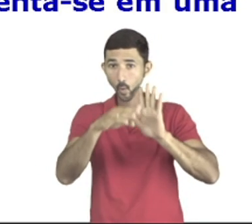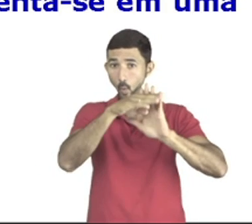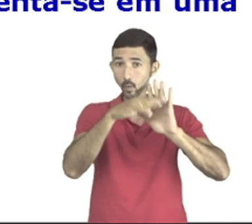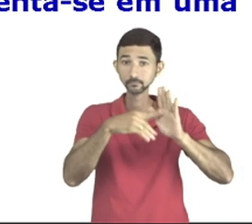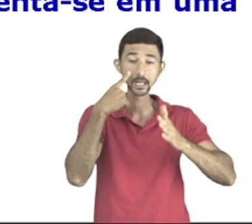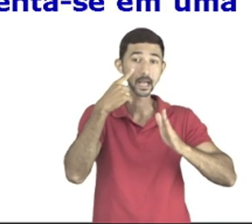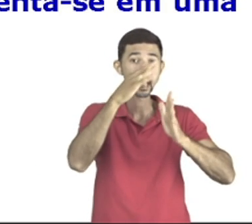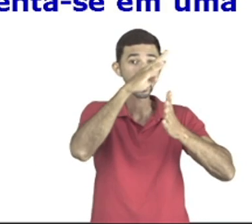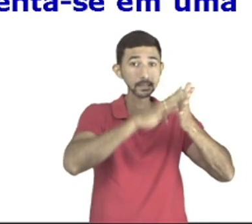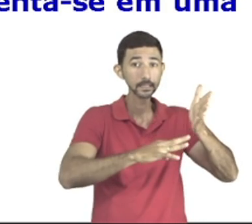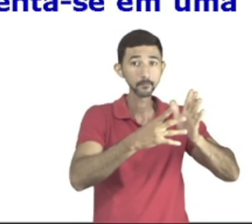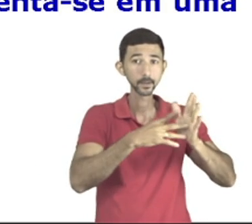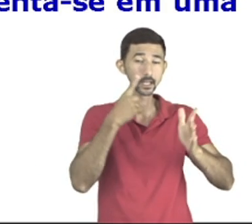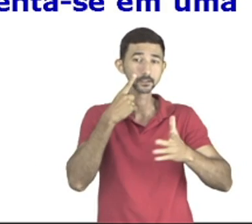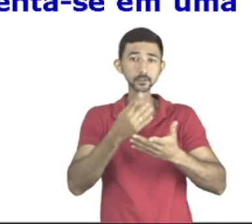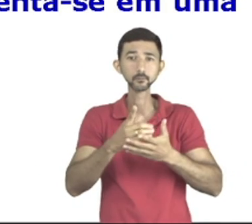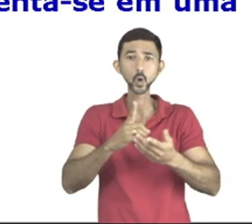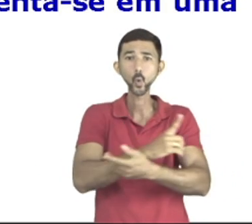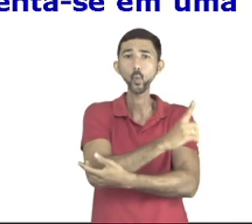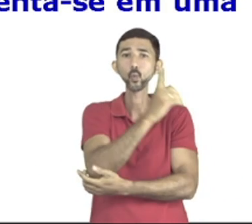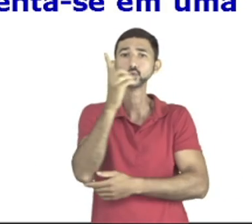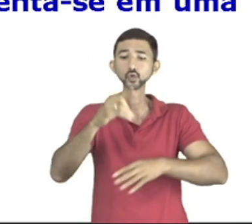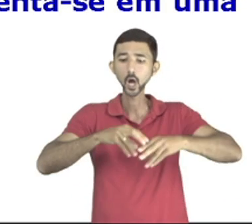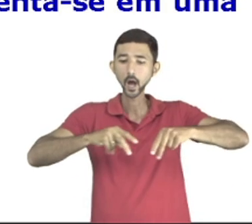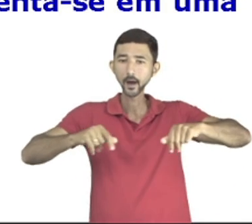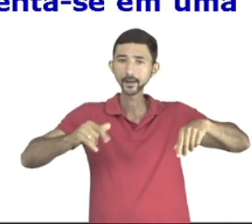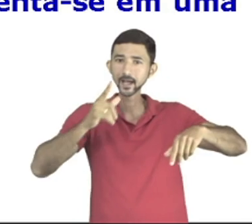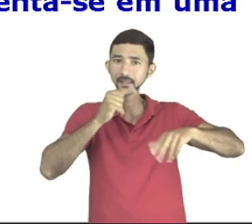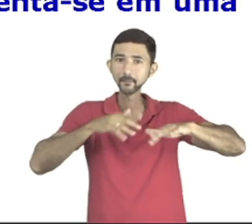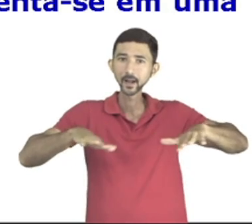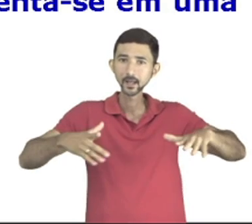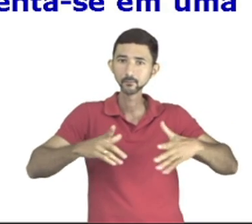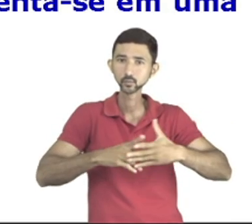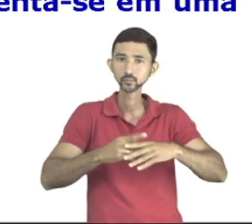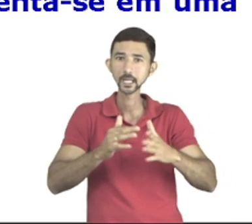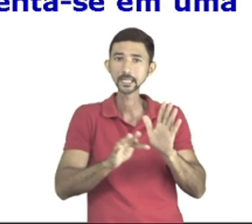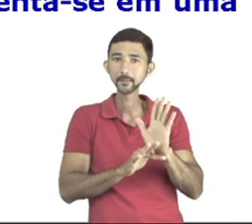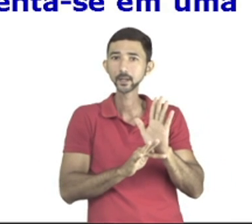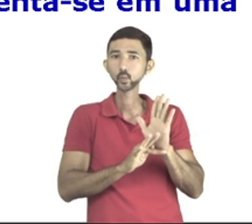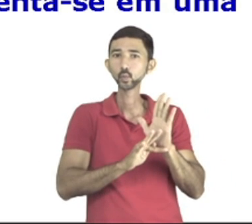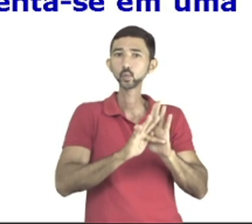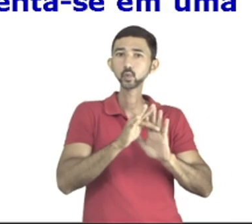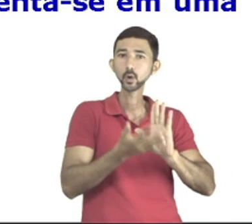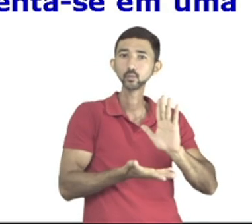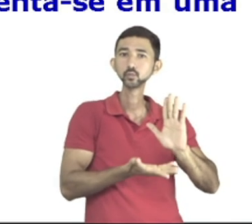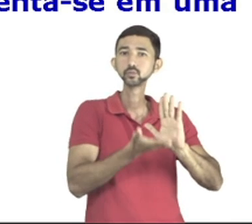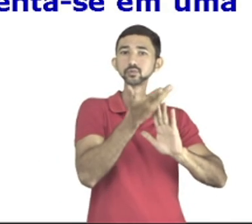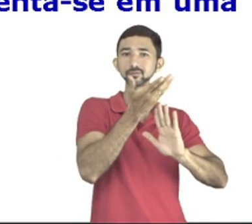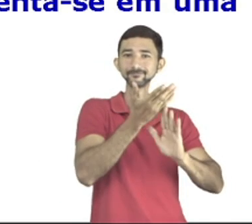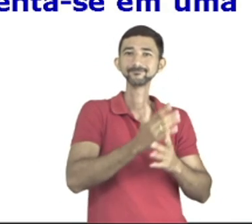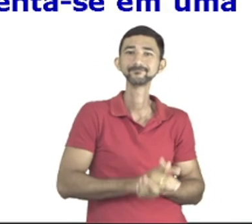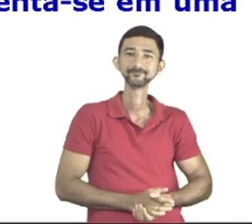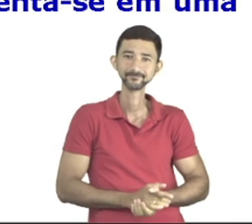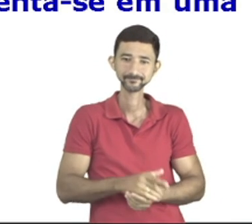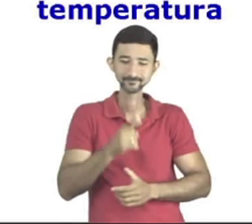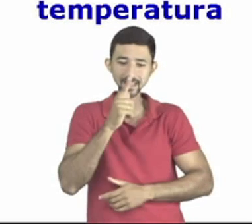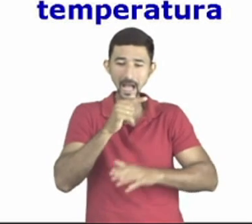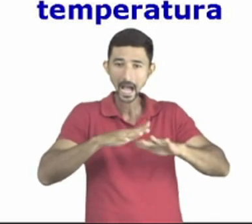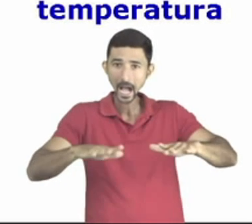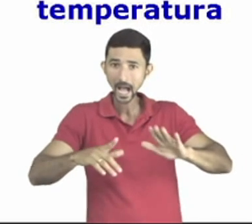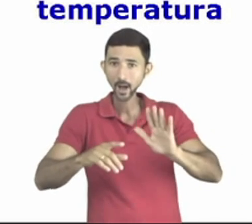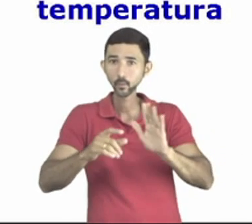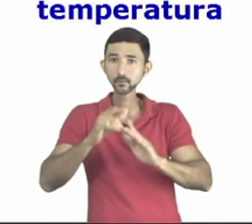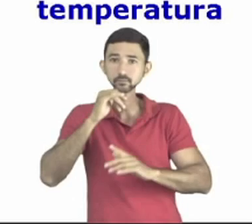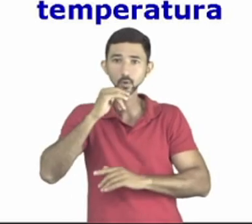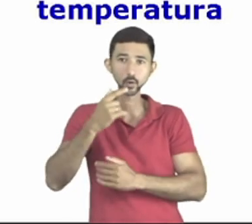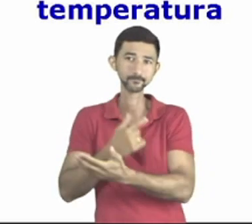qual durante o dia, a areia da praia apresenta-se em uma temperatura superior à da água. Olha aqui para mim no